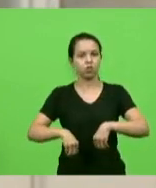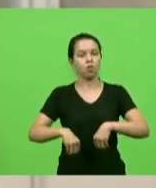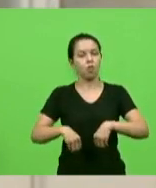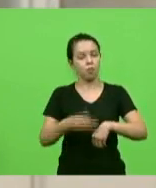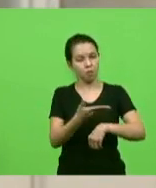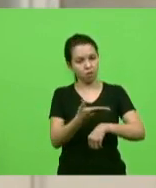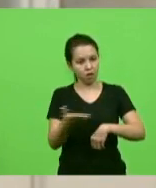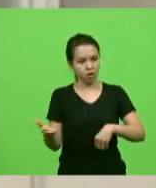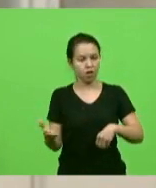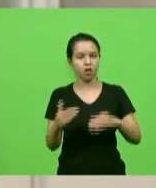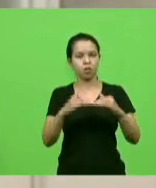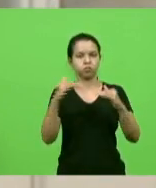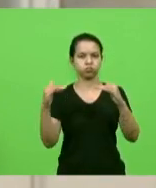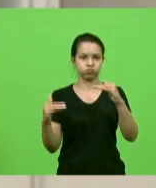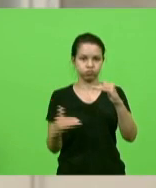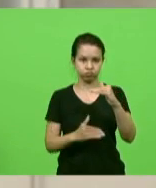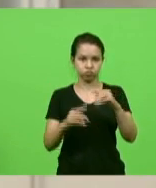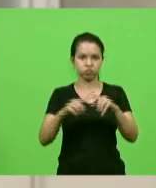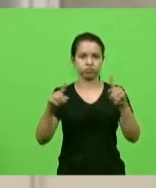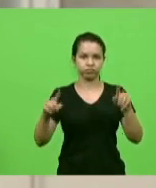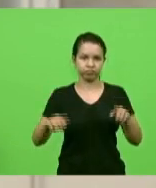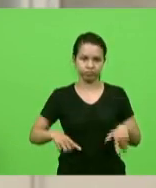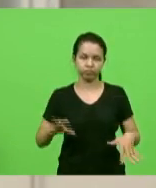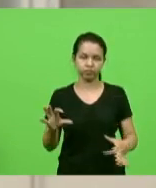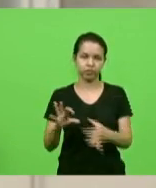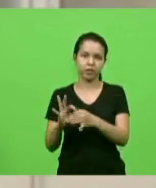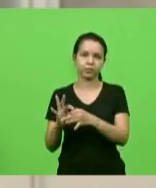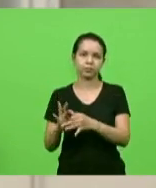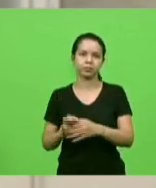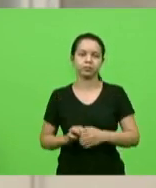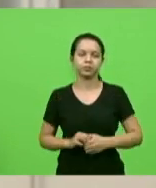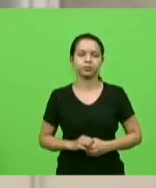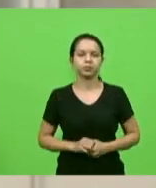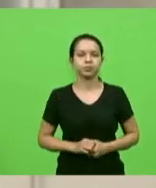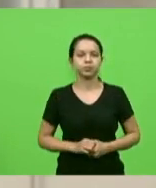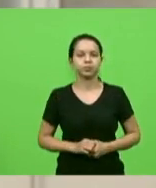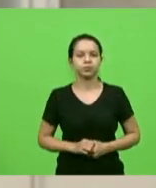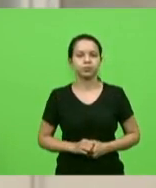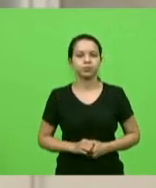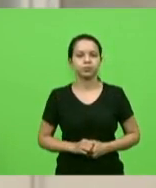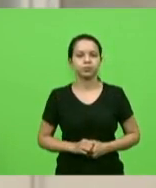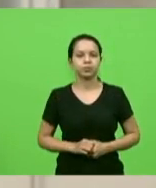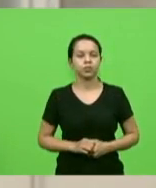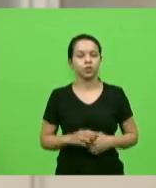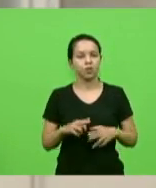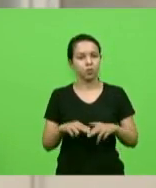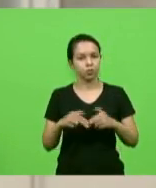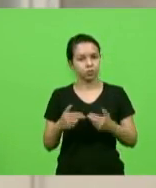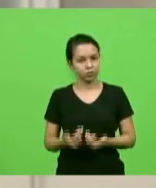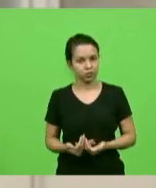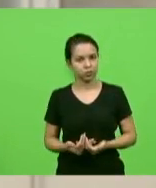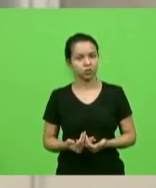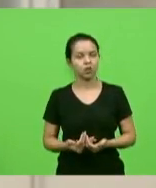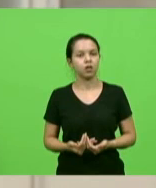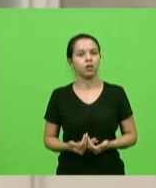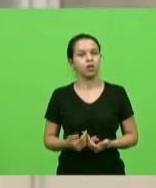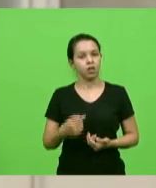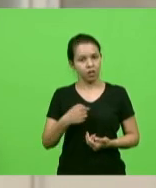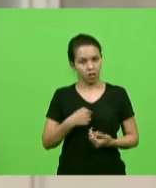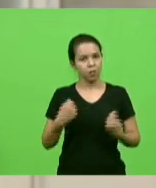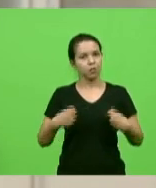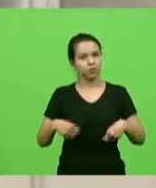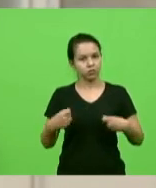subordinado hierarquicamente vinculado à em frente a este contexto faz-se imperativo